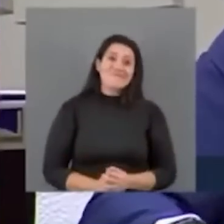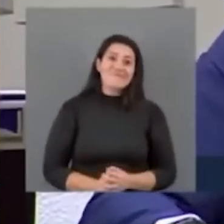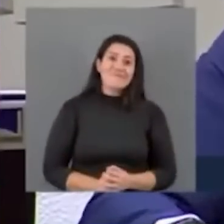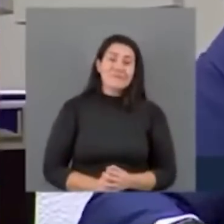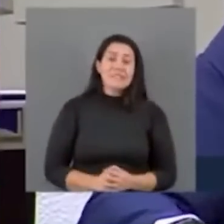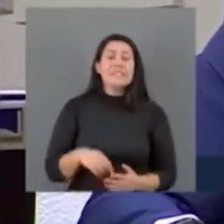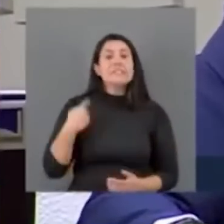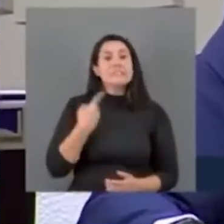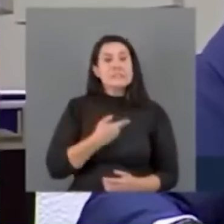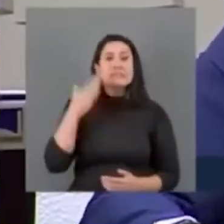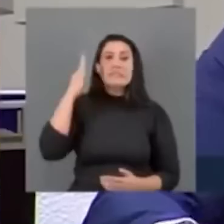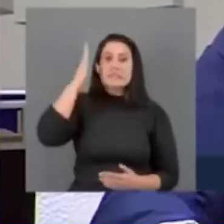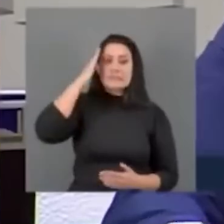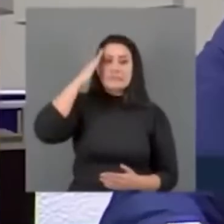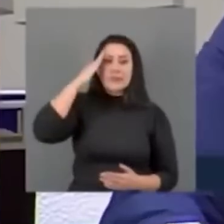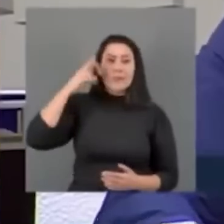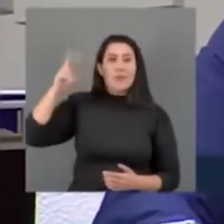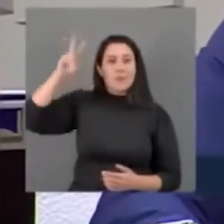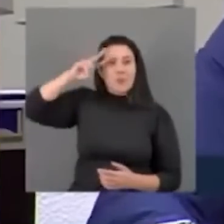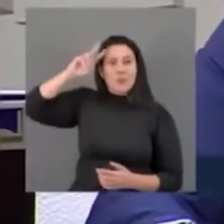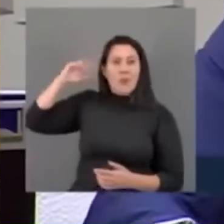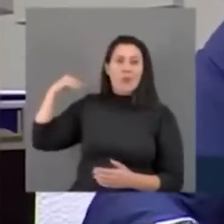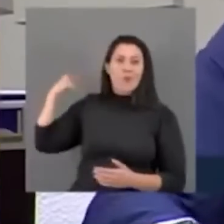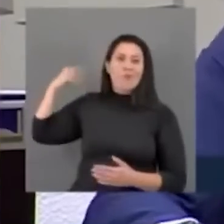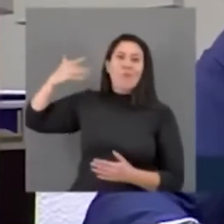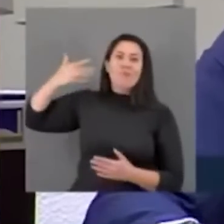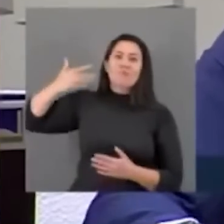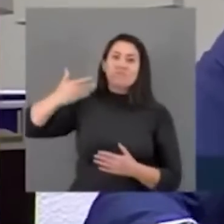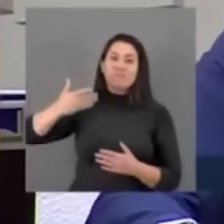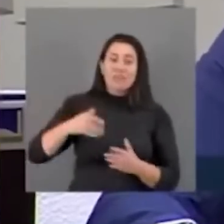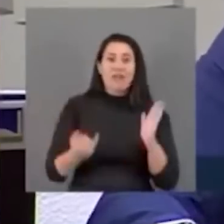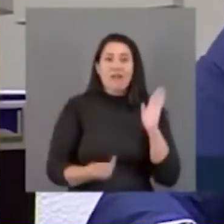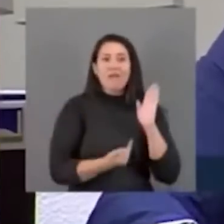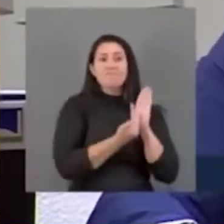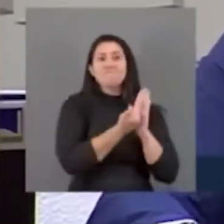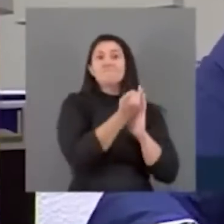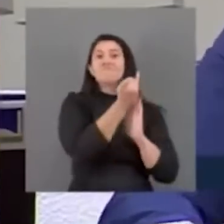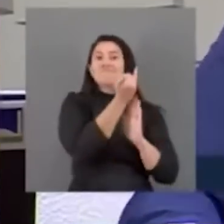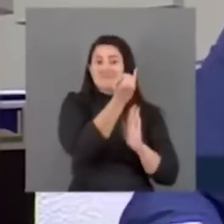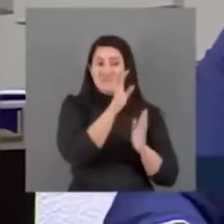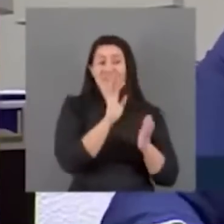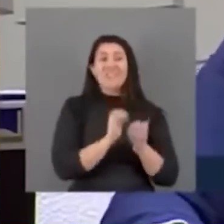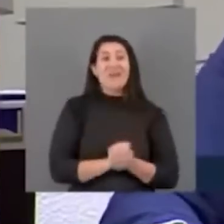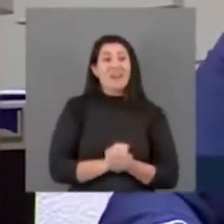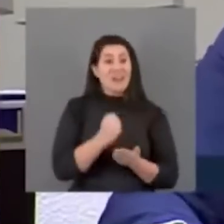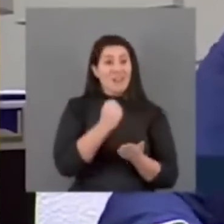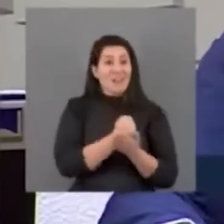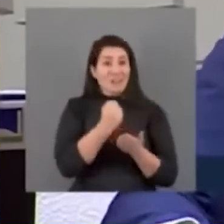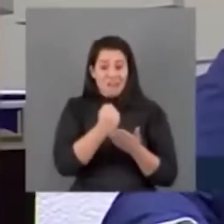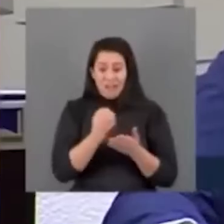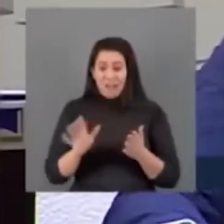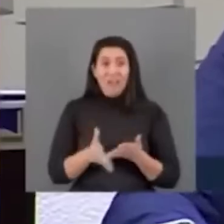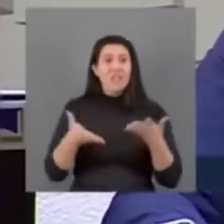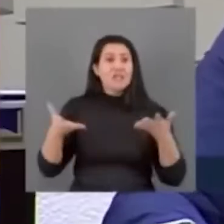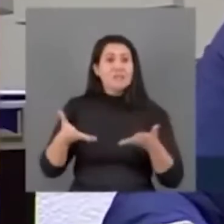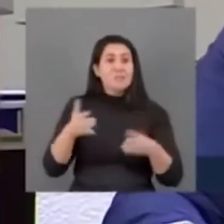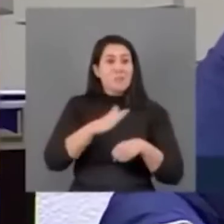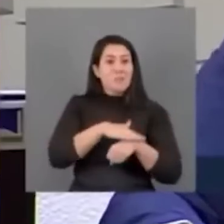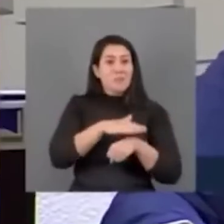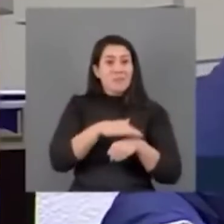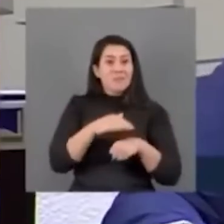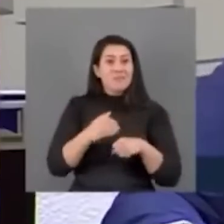né dos históricos de inflação brasileira do mecanismo de indexação que é muito Vivo e do perigo que a inflação representa